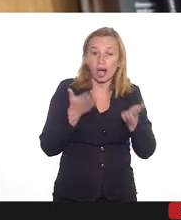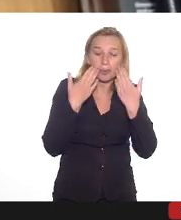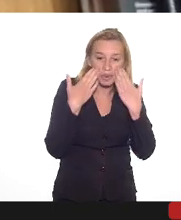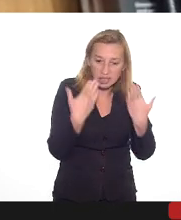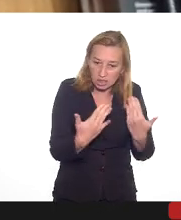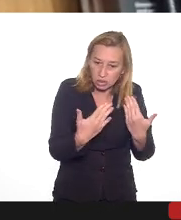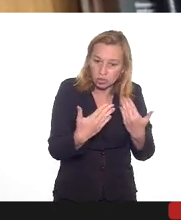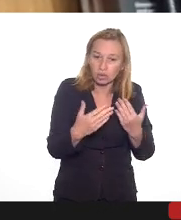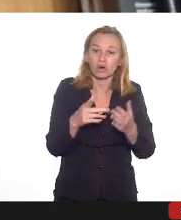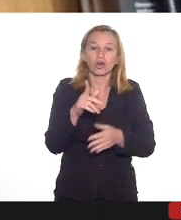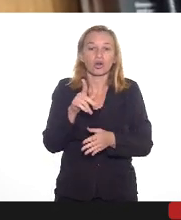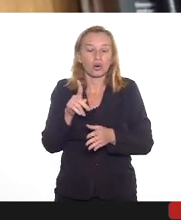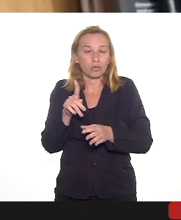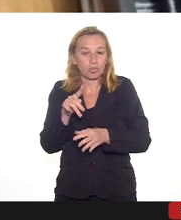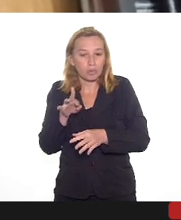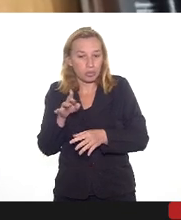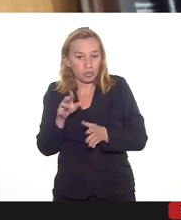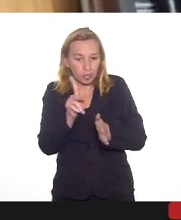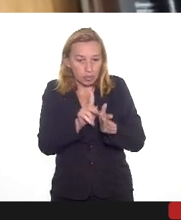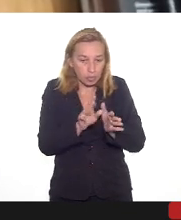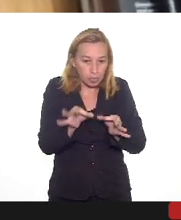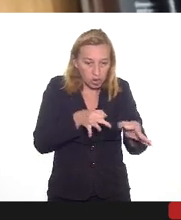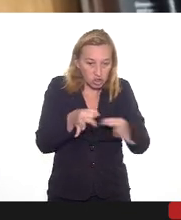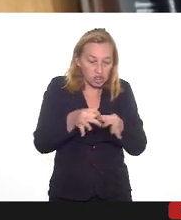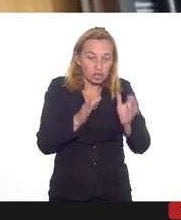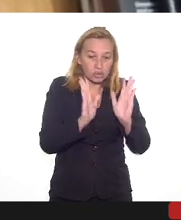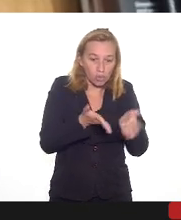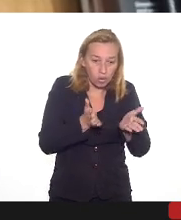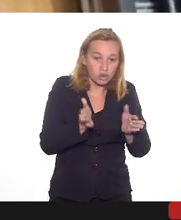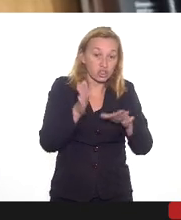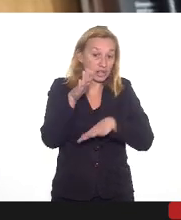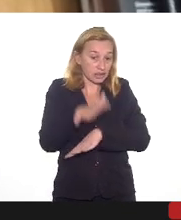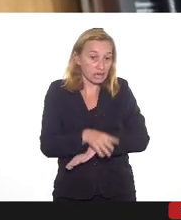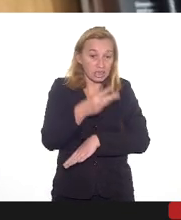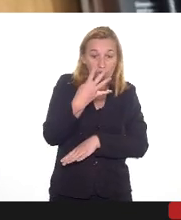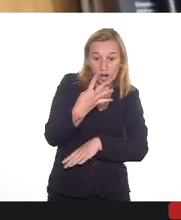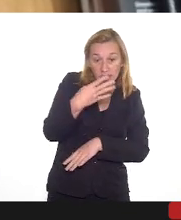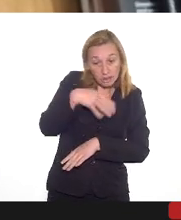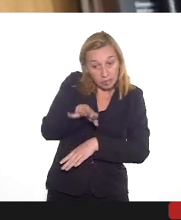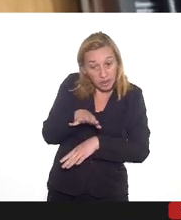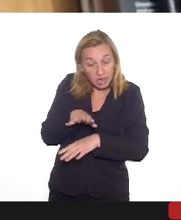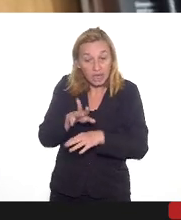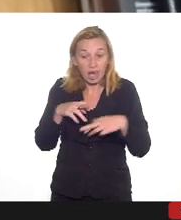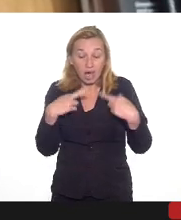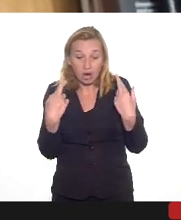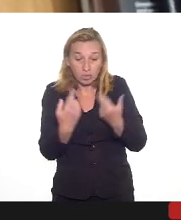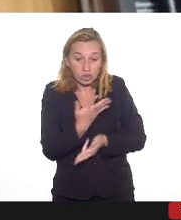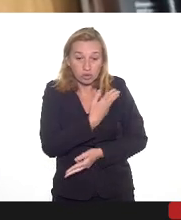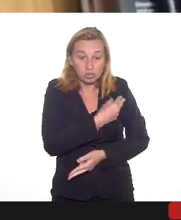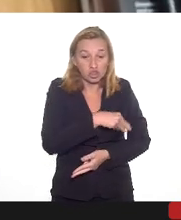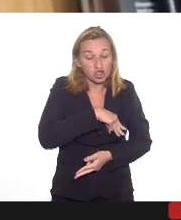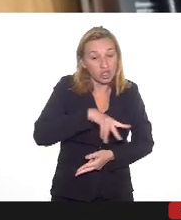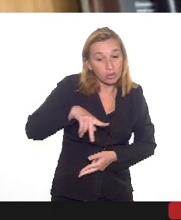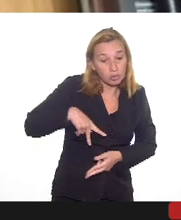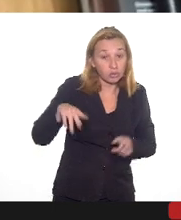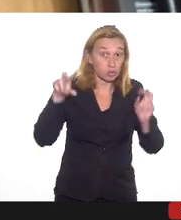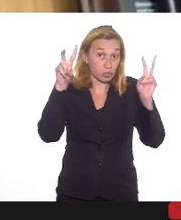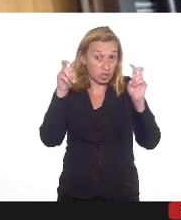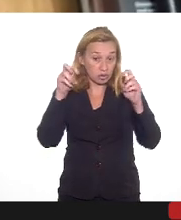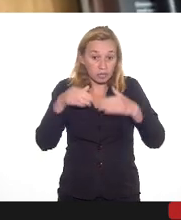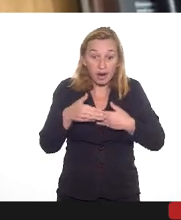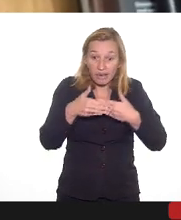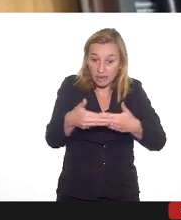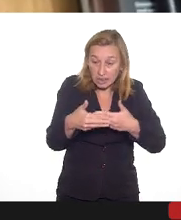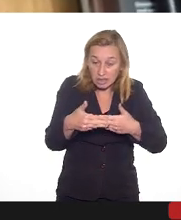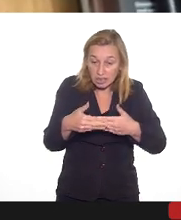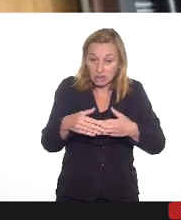o projeto do TAG. Hoje, inclusive, na parte da tarde, às 16h30, eu tenho uma reunião com o Ministério Público sobre esse assunto, para tentar avançar